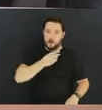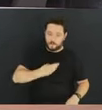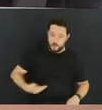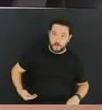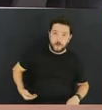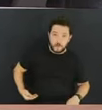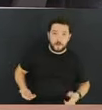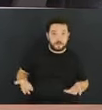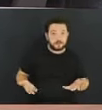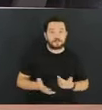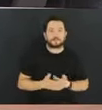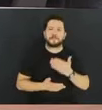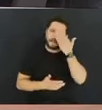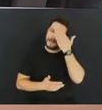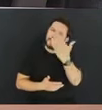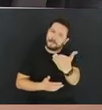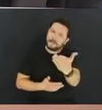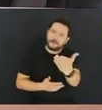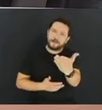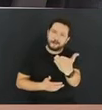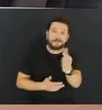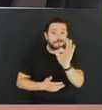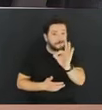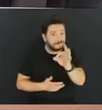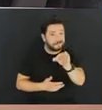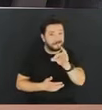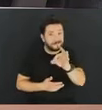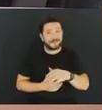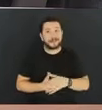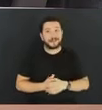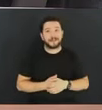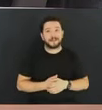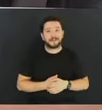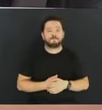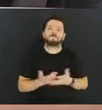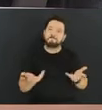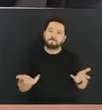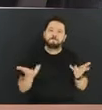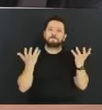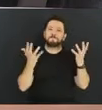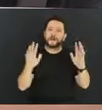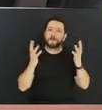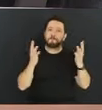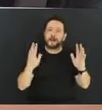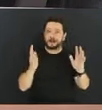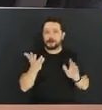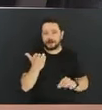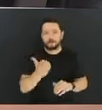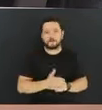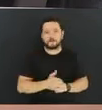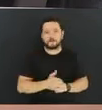e parabéns, né, pelo trabalho, Regina, Maria. E a gente sabe da tradição, né, das pastorais e,